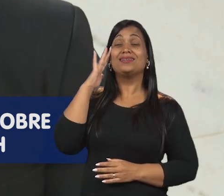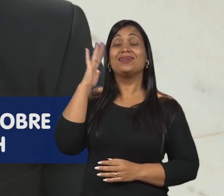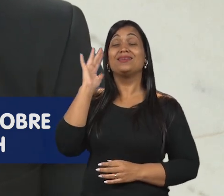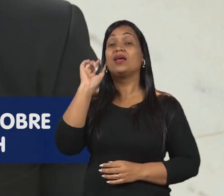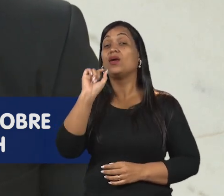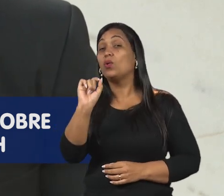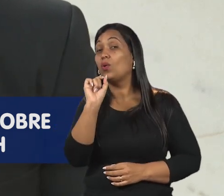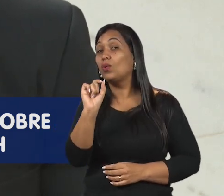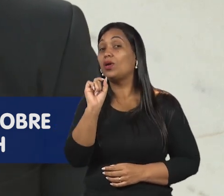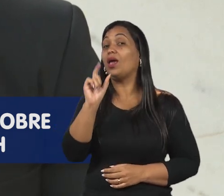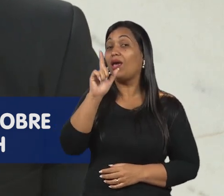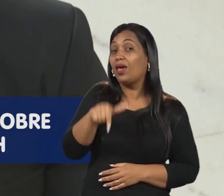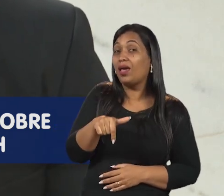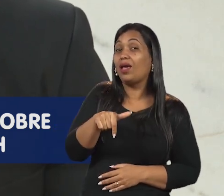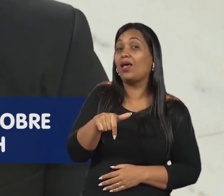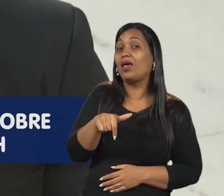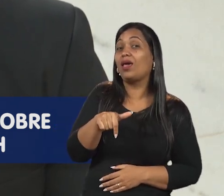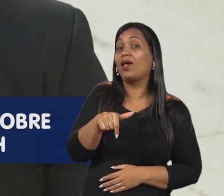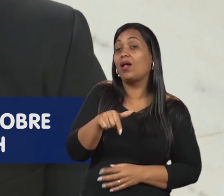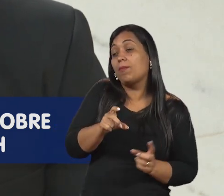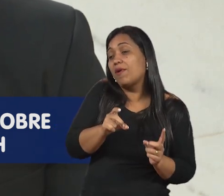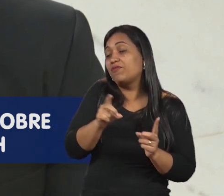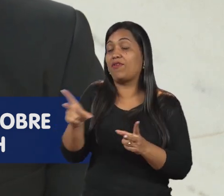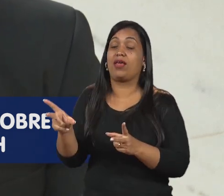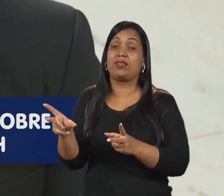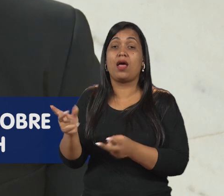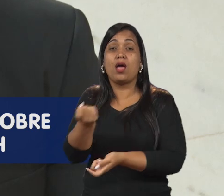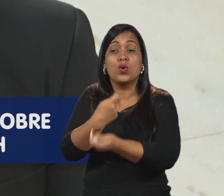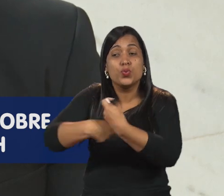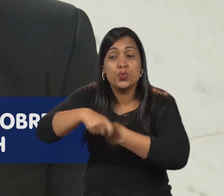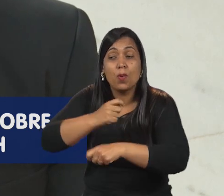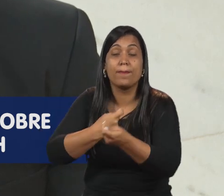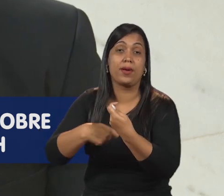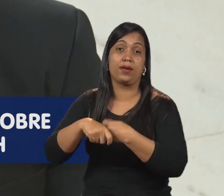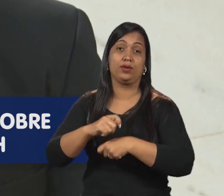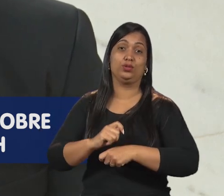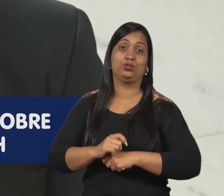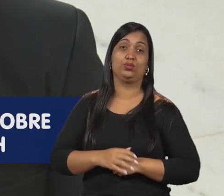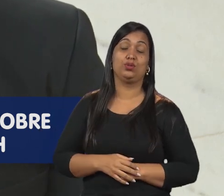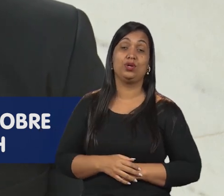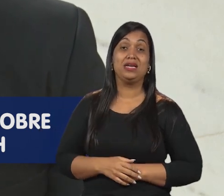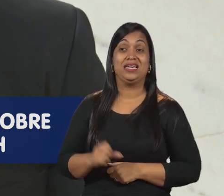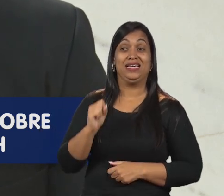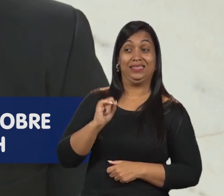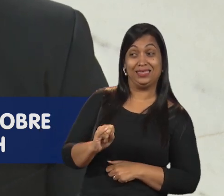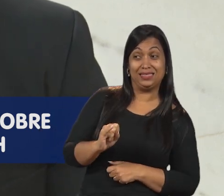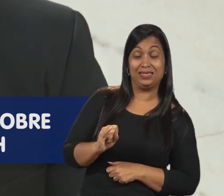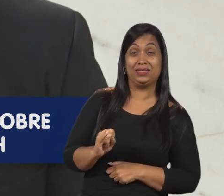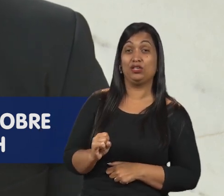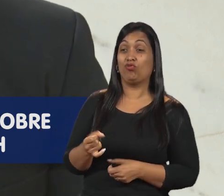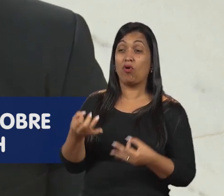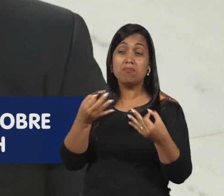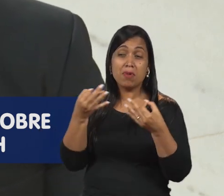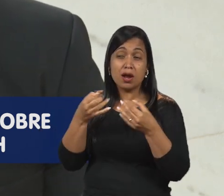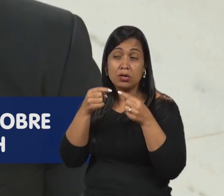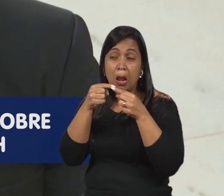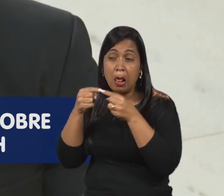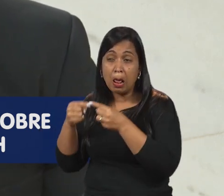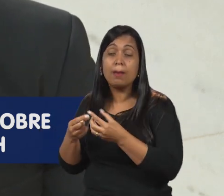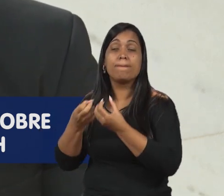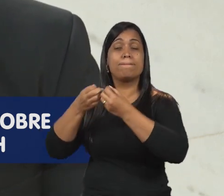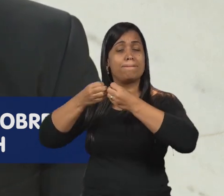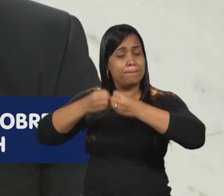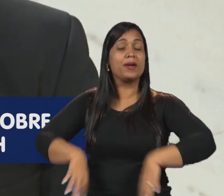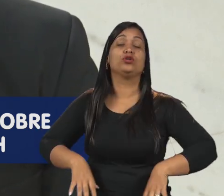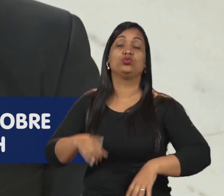que é uma venda, é um comércio que e se não for muito bem regulado, traz um prejuízo